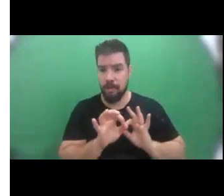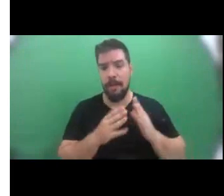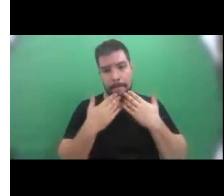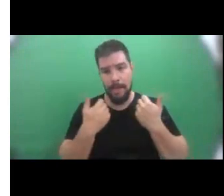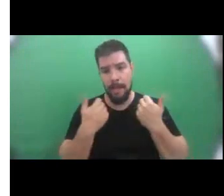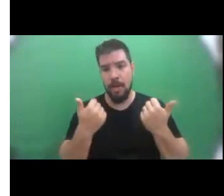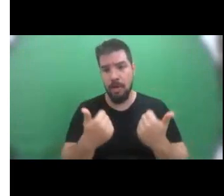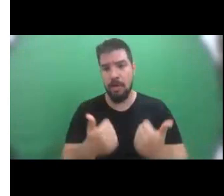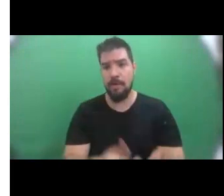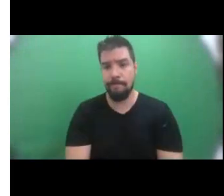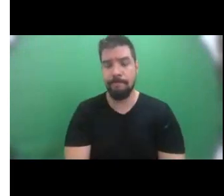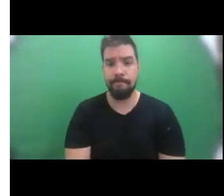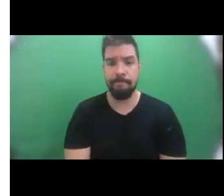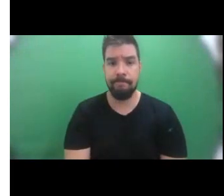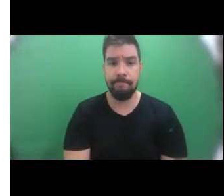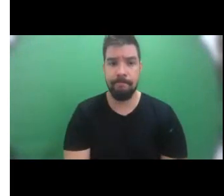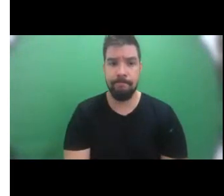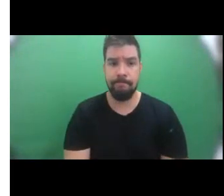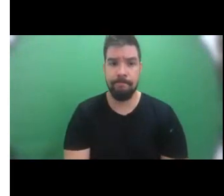bom?